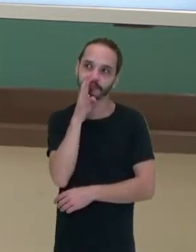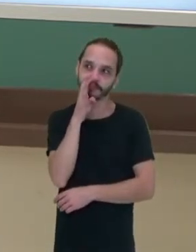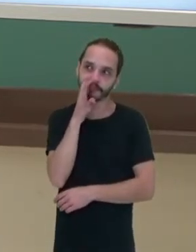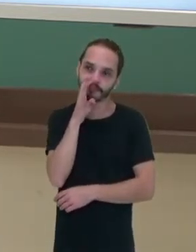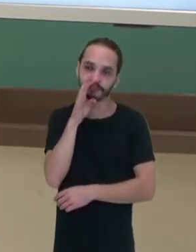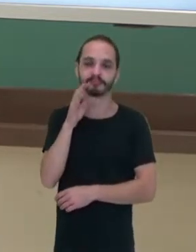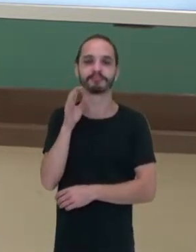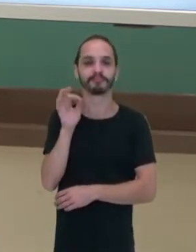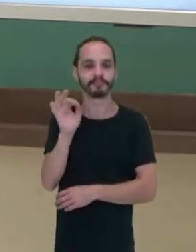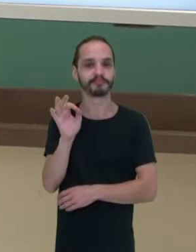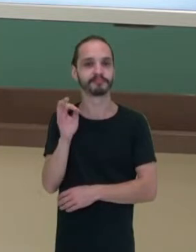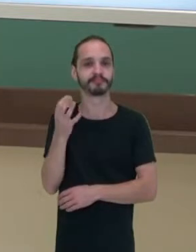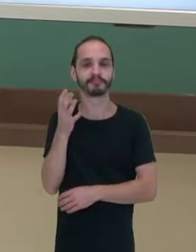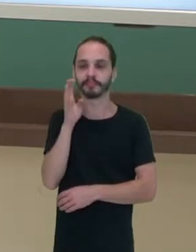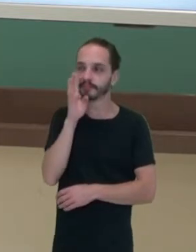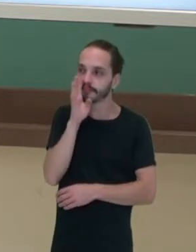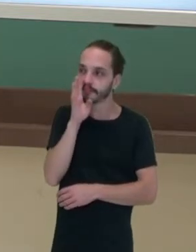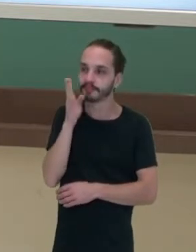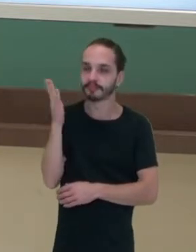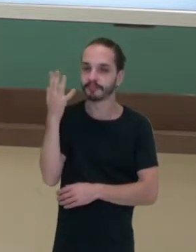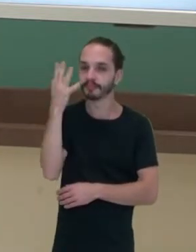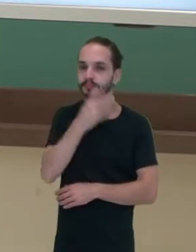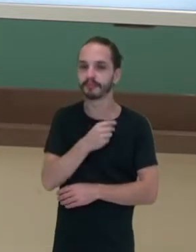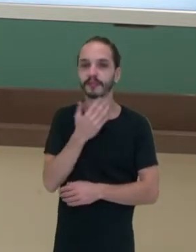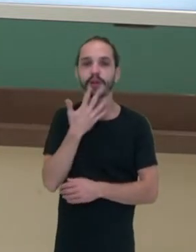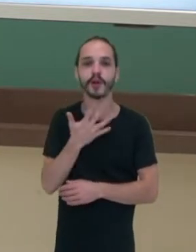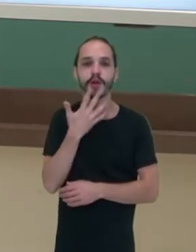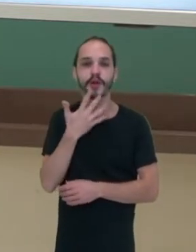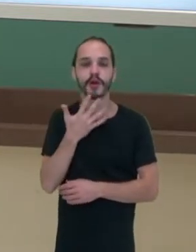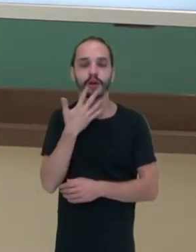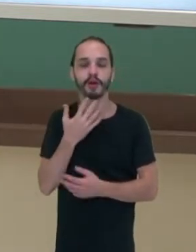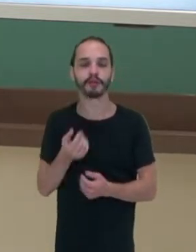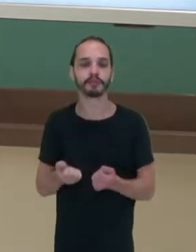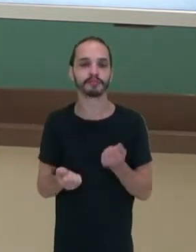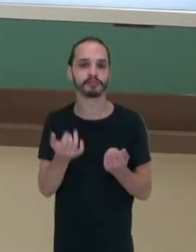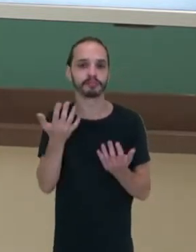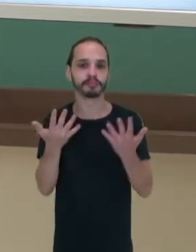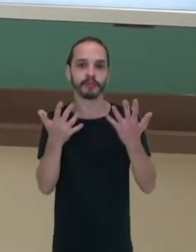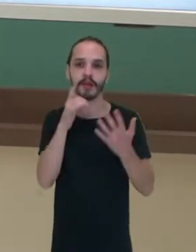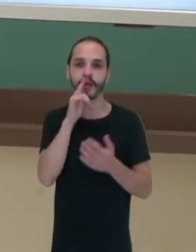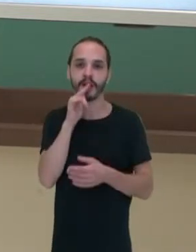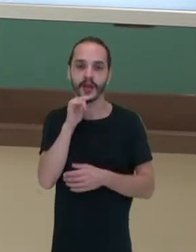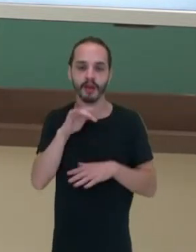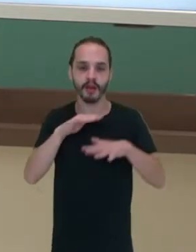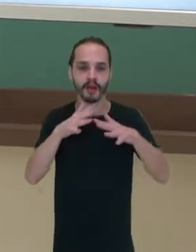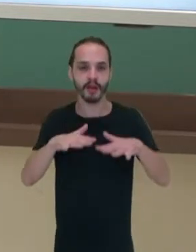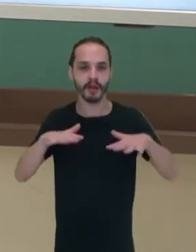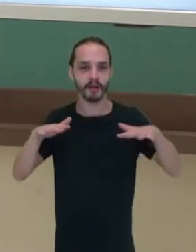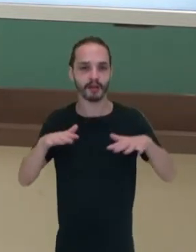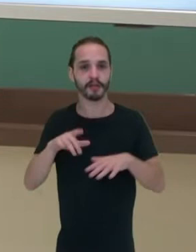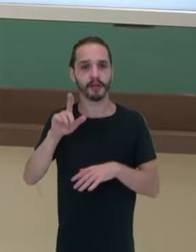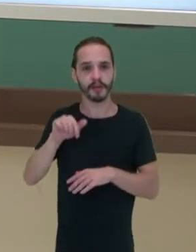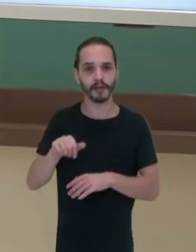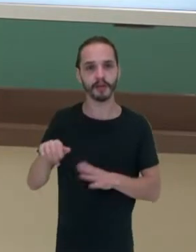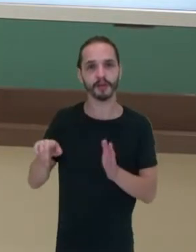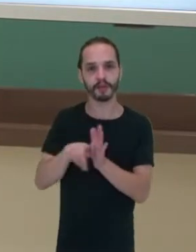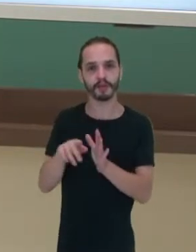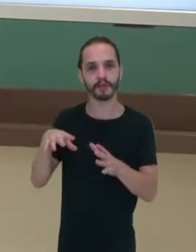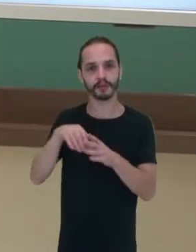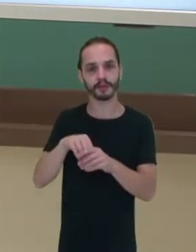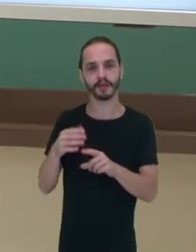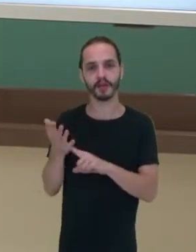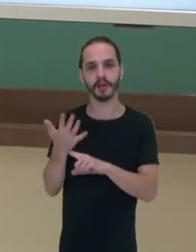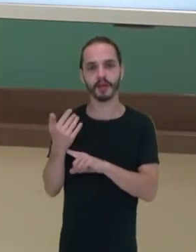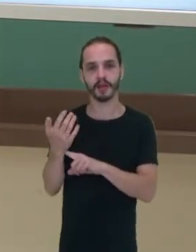vislumbramos ao observar, então, essa coloração nas águas, né? Então, essas algas aqui são as dinoflageladas,